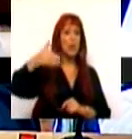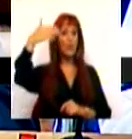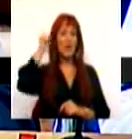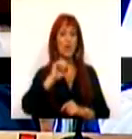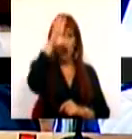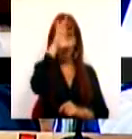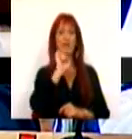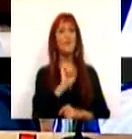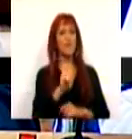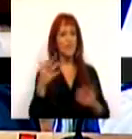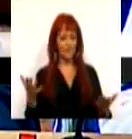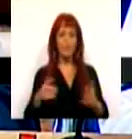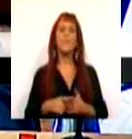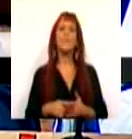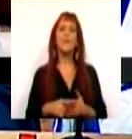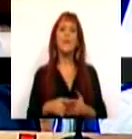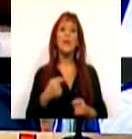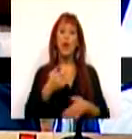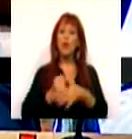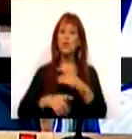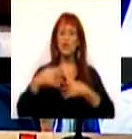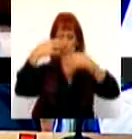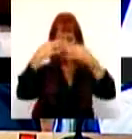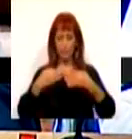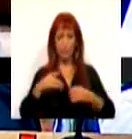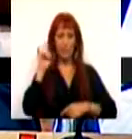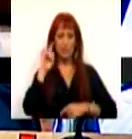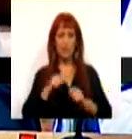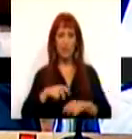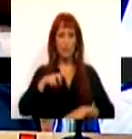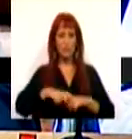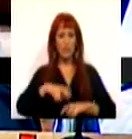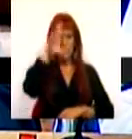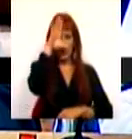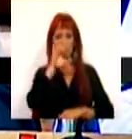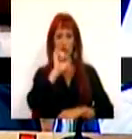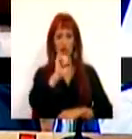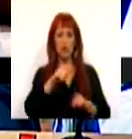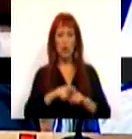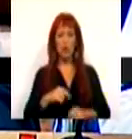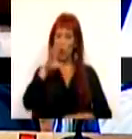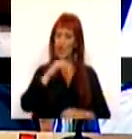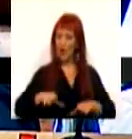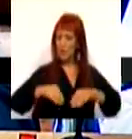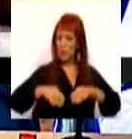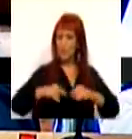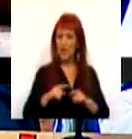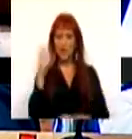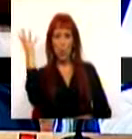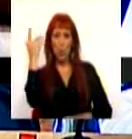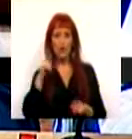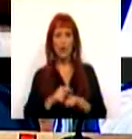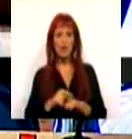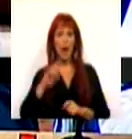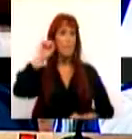da governação. Devolveu-lhe a dignidade merecida do lugar de Ministério. O Governo assumiu que a cultura é